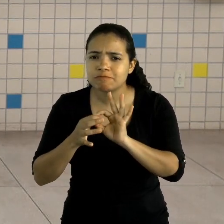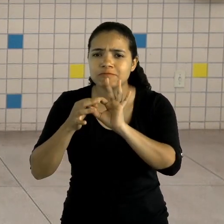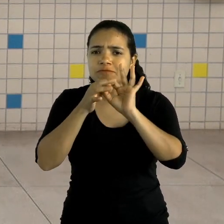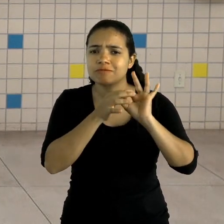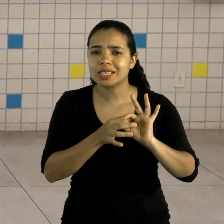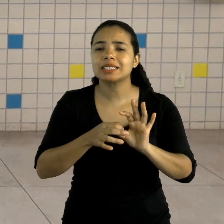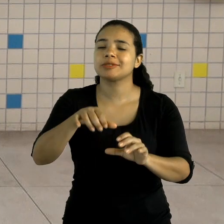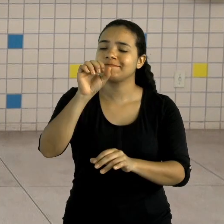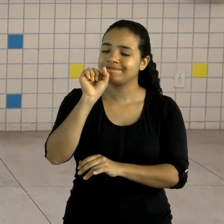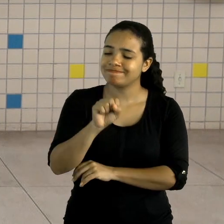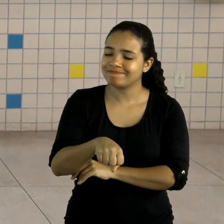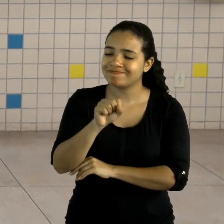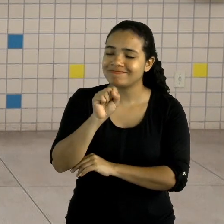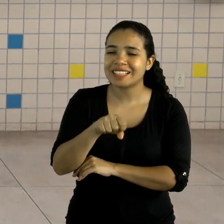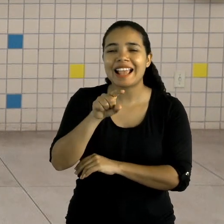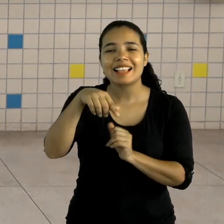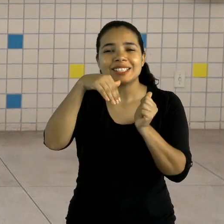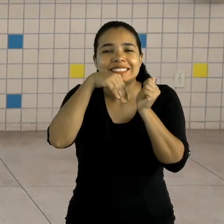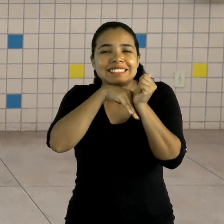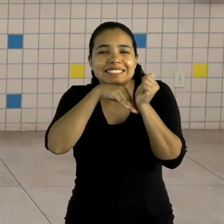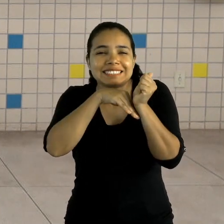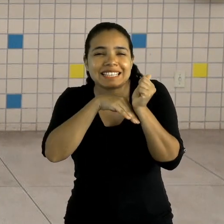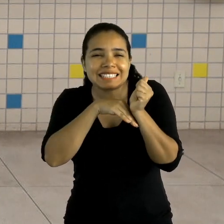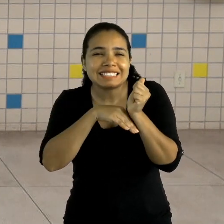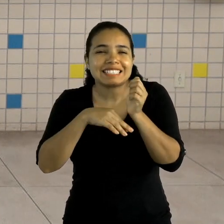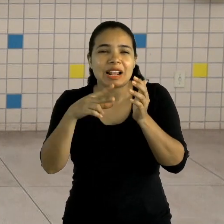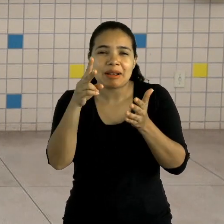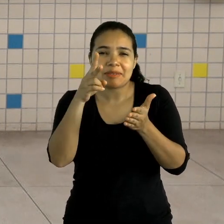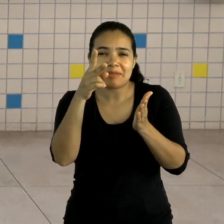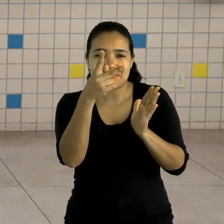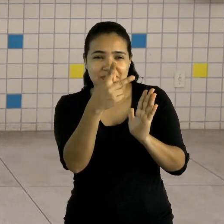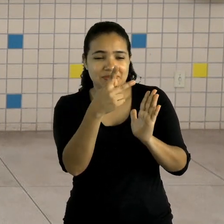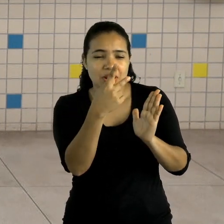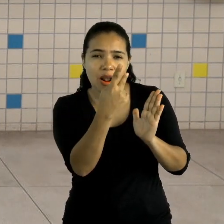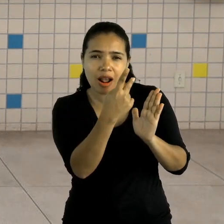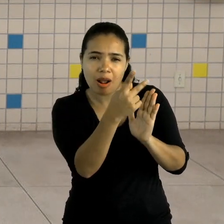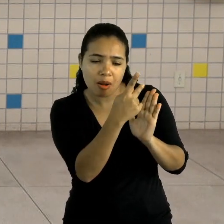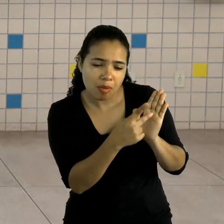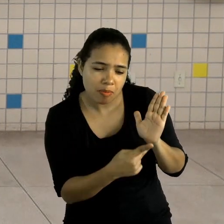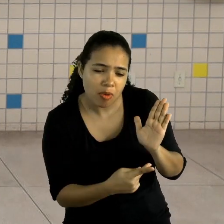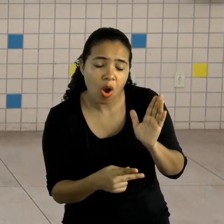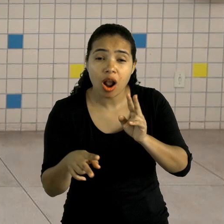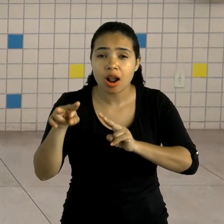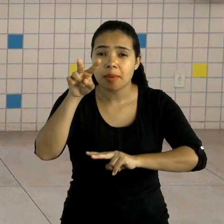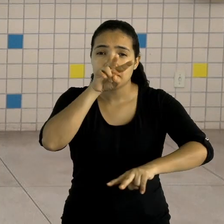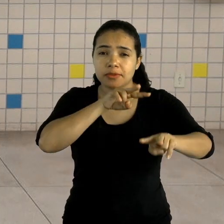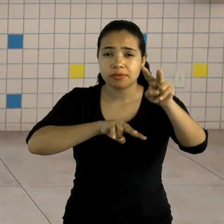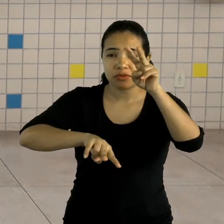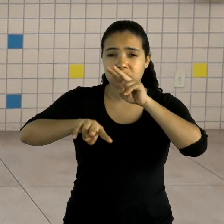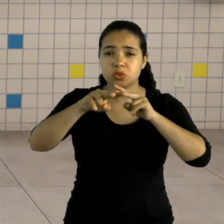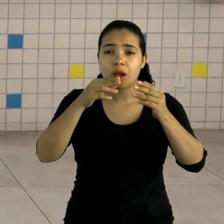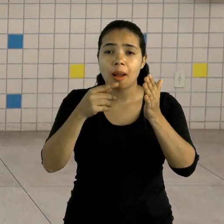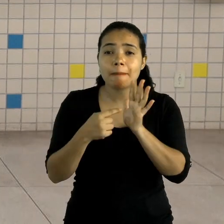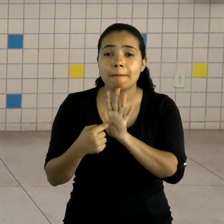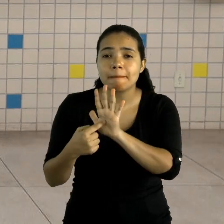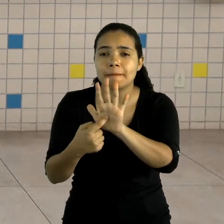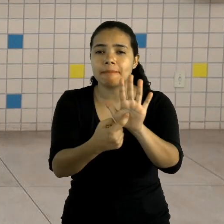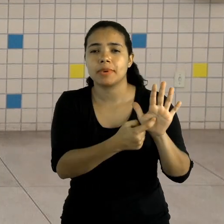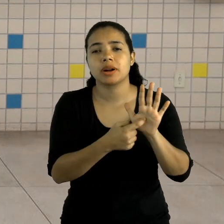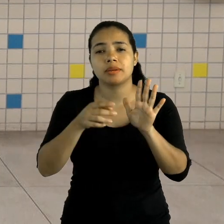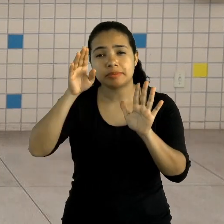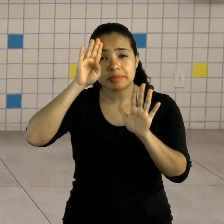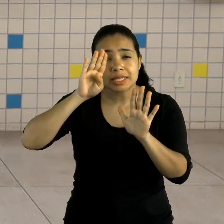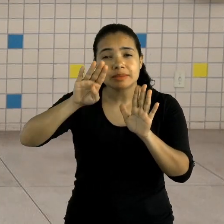poemas concretos. O desenho, a forma de que ele é apresentado é a sua